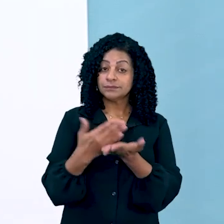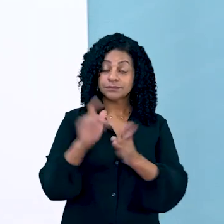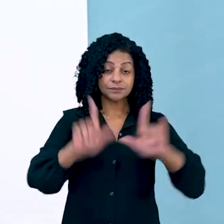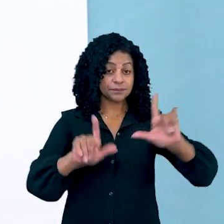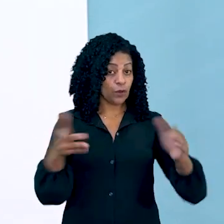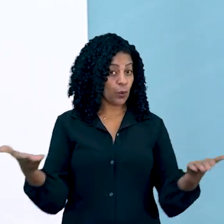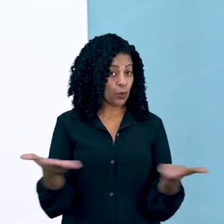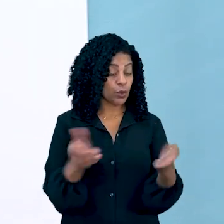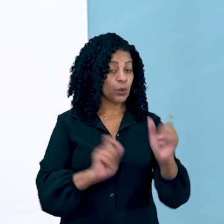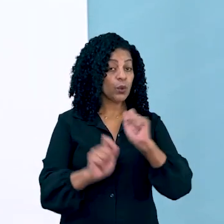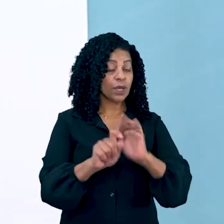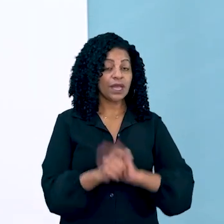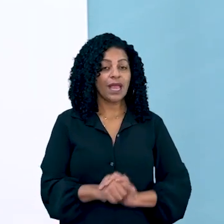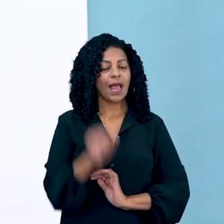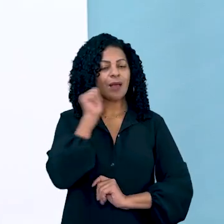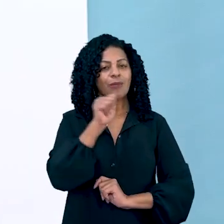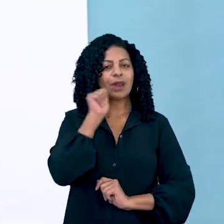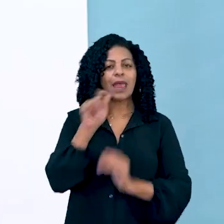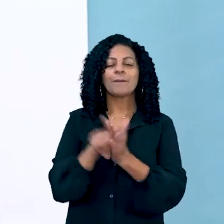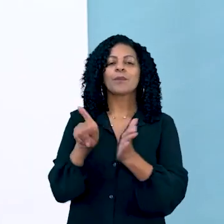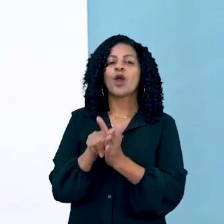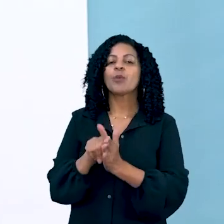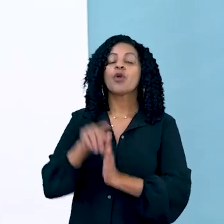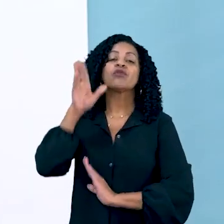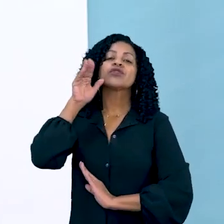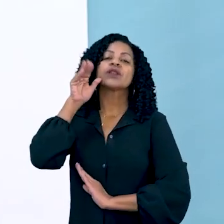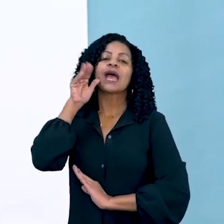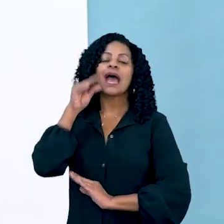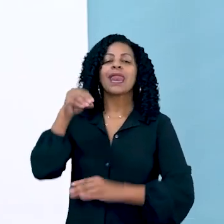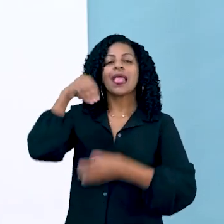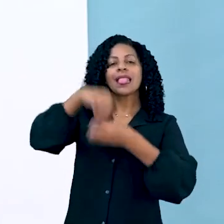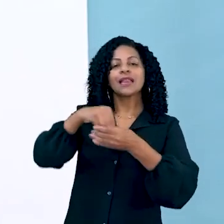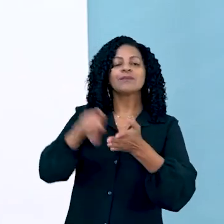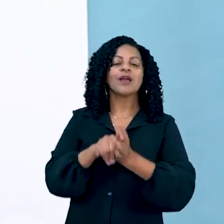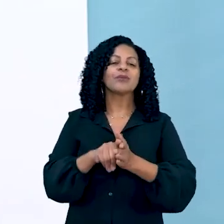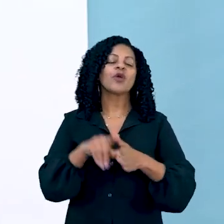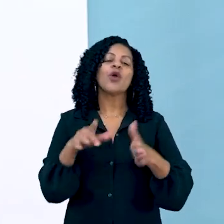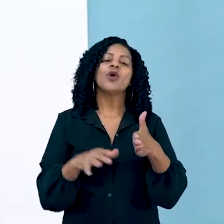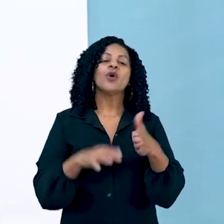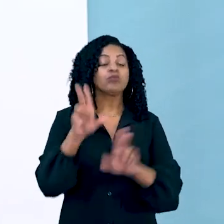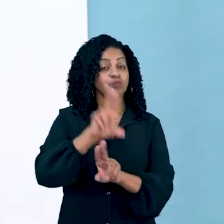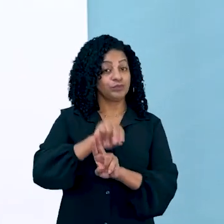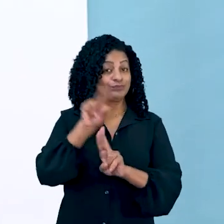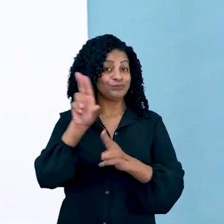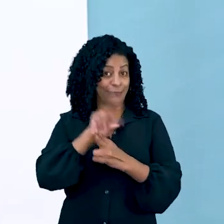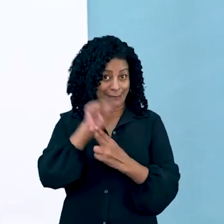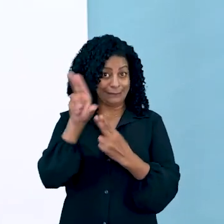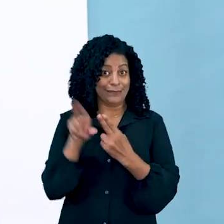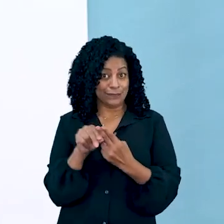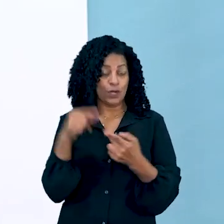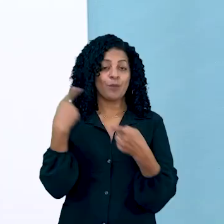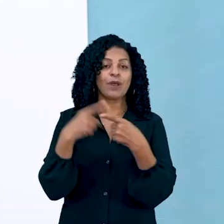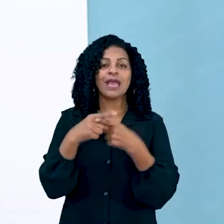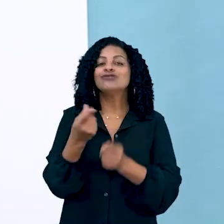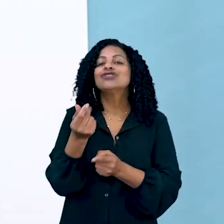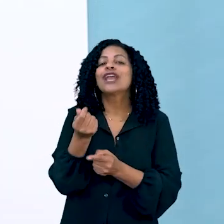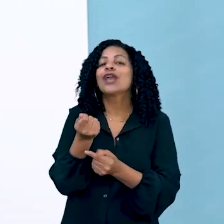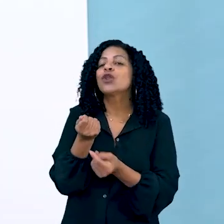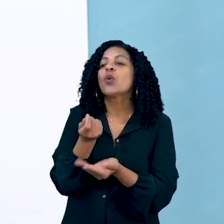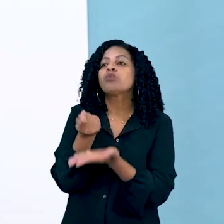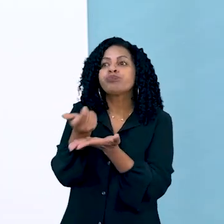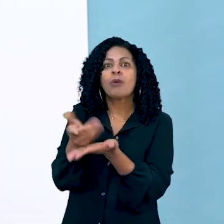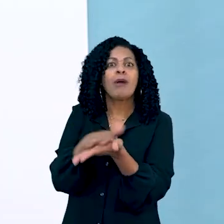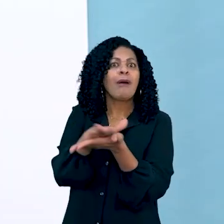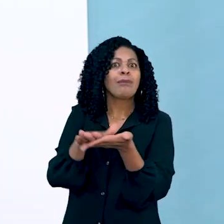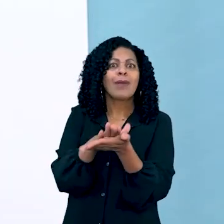A gente começa o programa de hoje falando sobre uma bancária do Bradesco de Floresta Azul, na Bahia, que não vai receber indenização por ter tido a própria